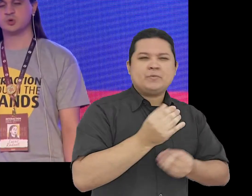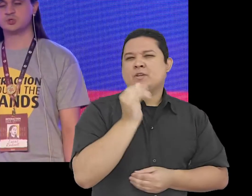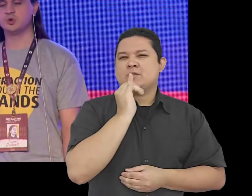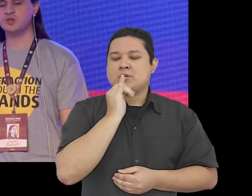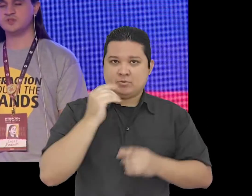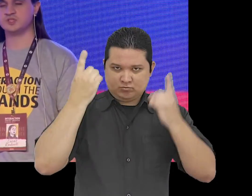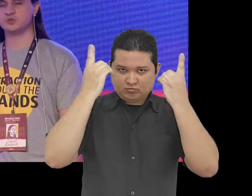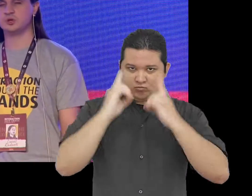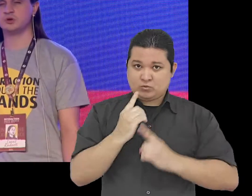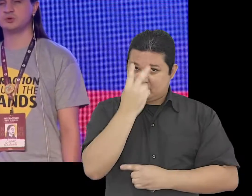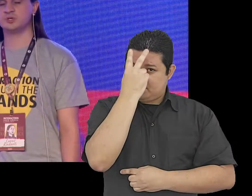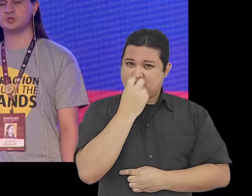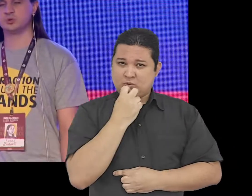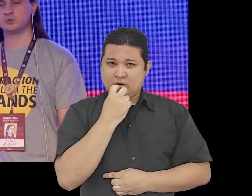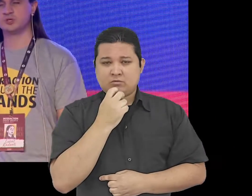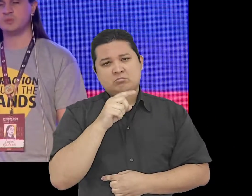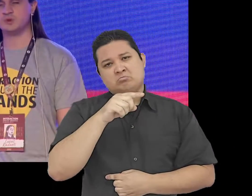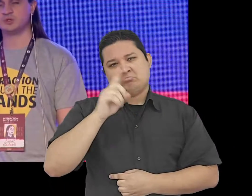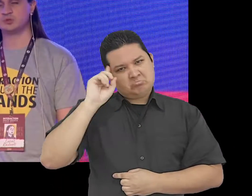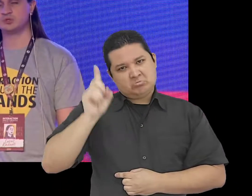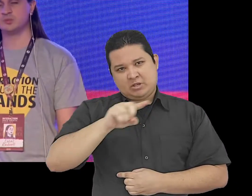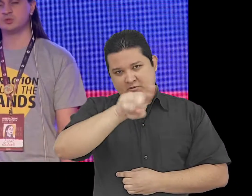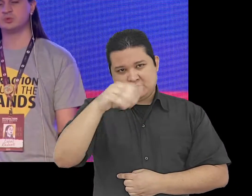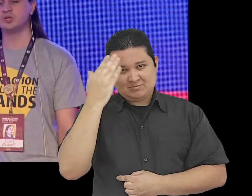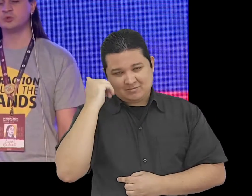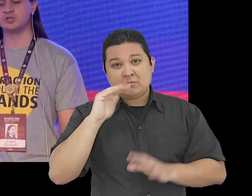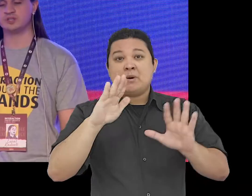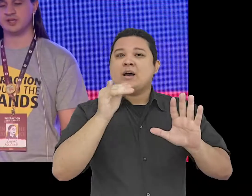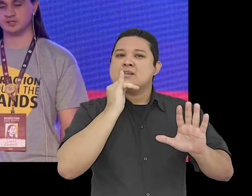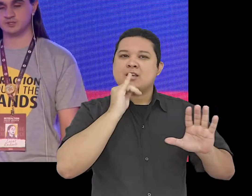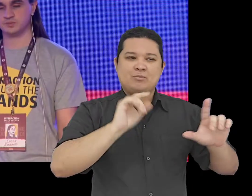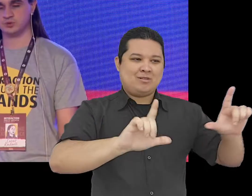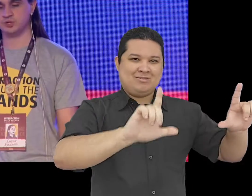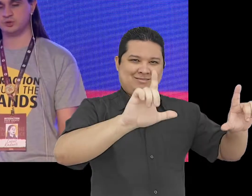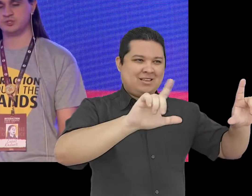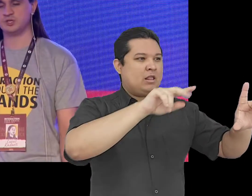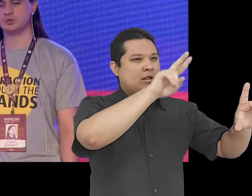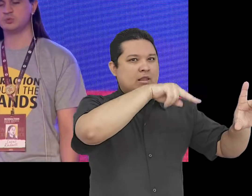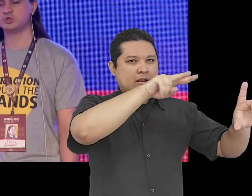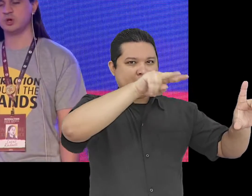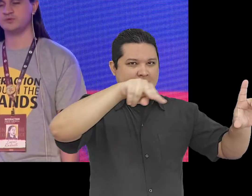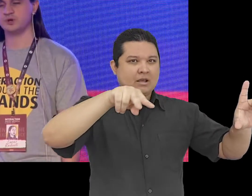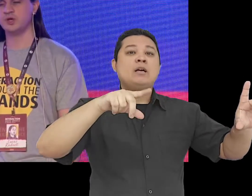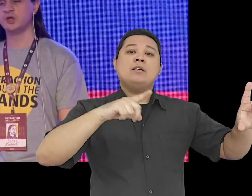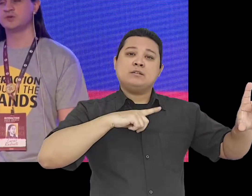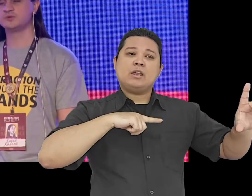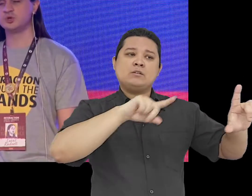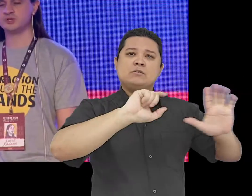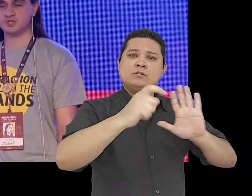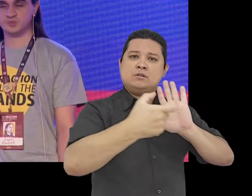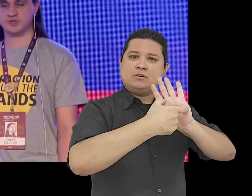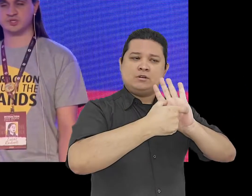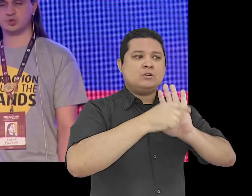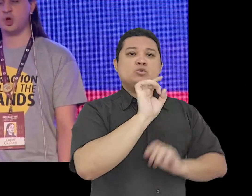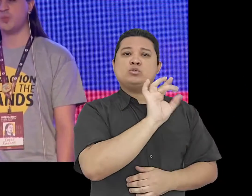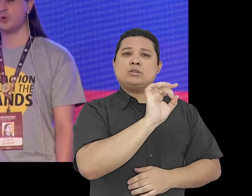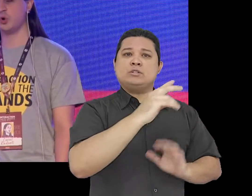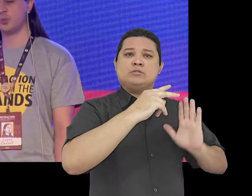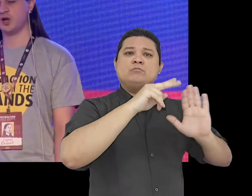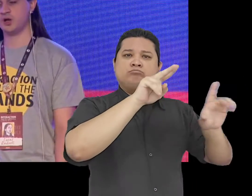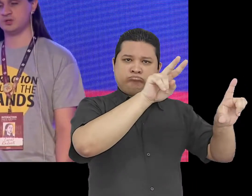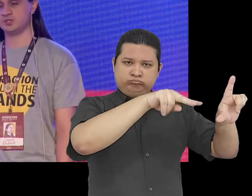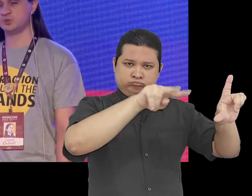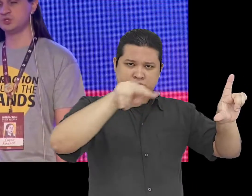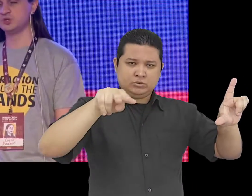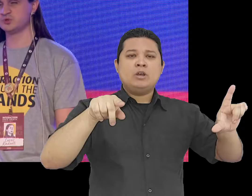as pessoas com deficiência visual, não sei se todos sabem, mas nós usamos um leitor de telas. O leitor de telas é um software que funciona seja para desktop